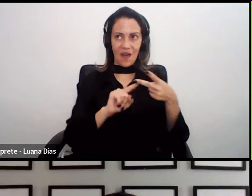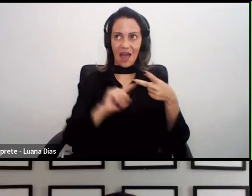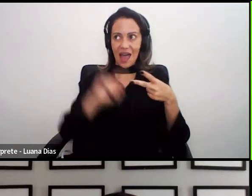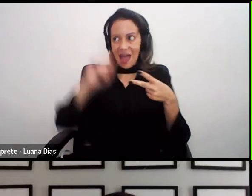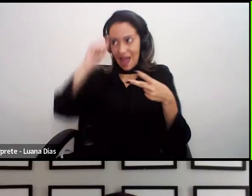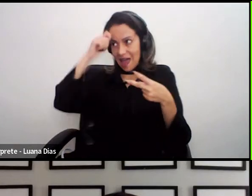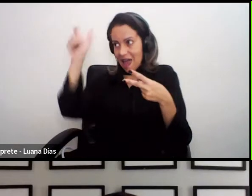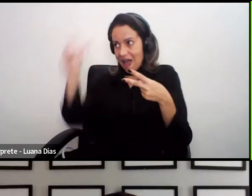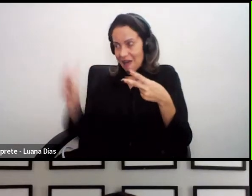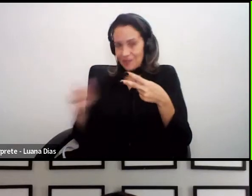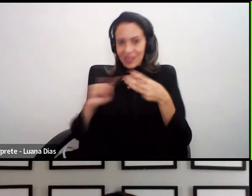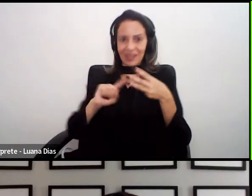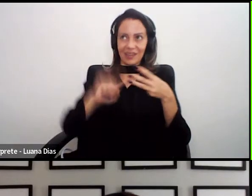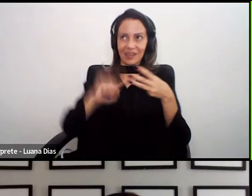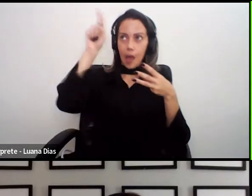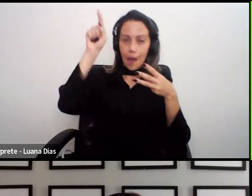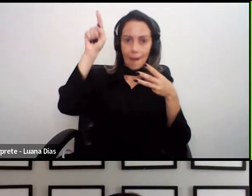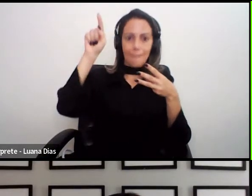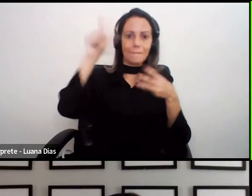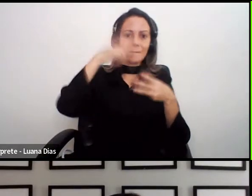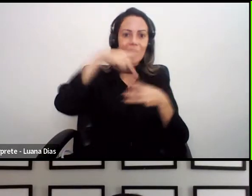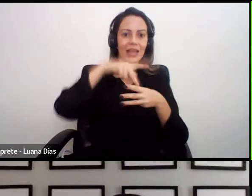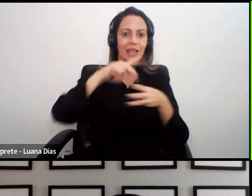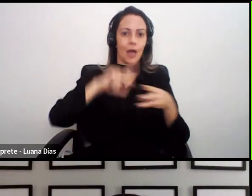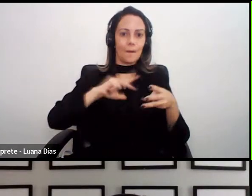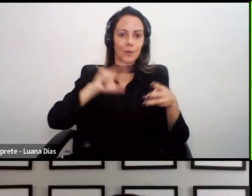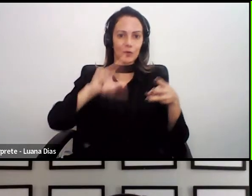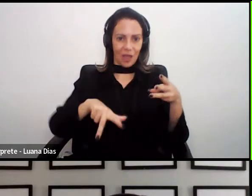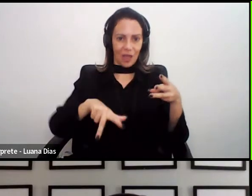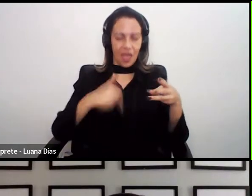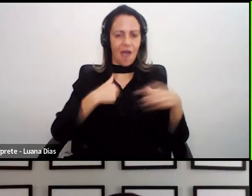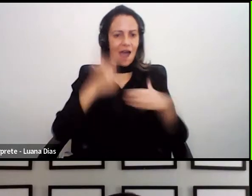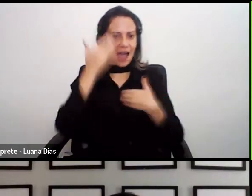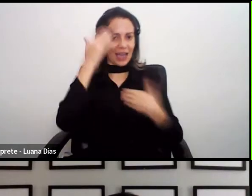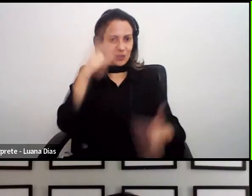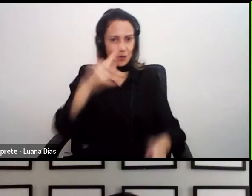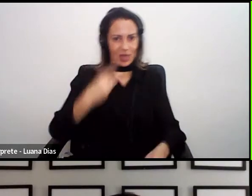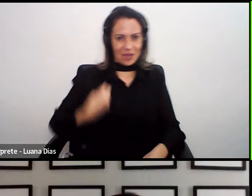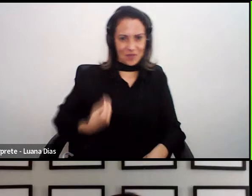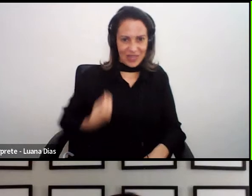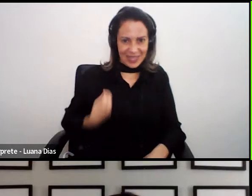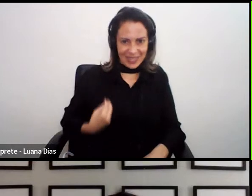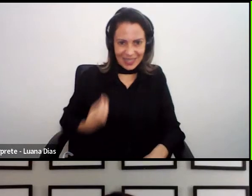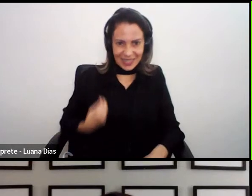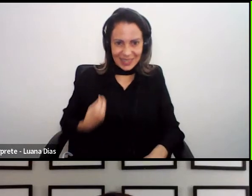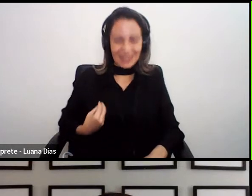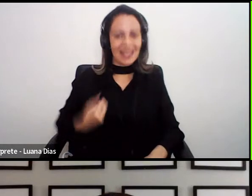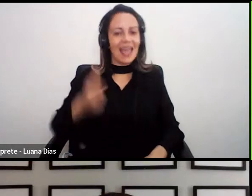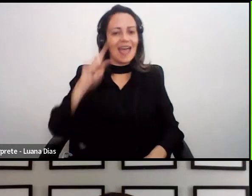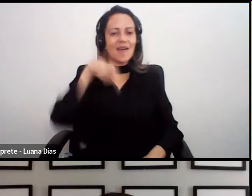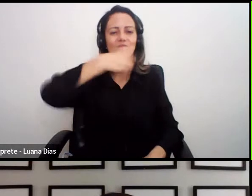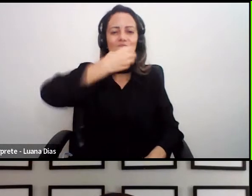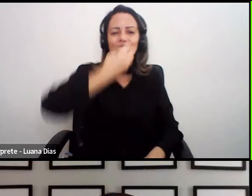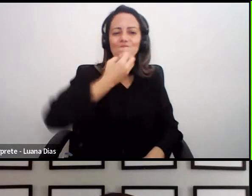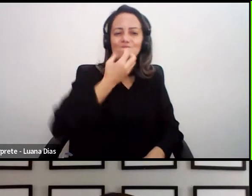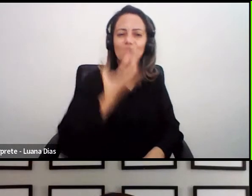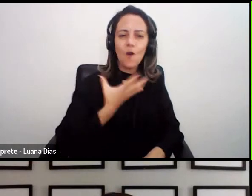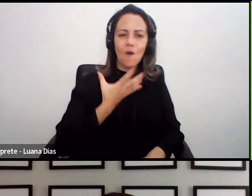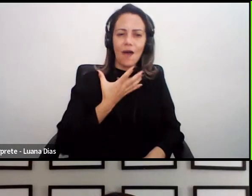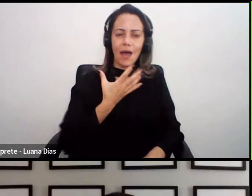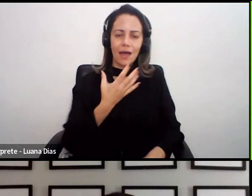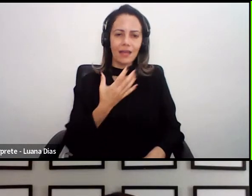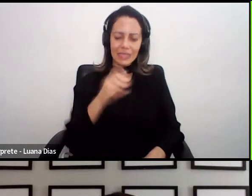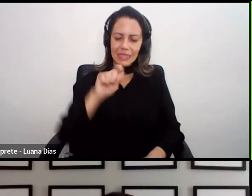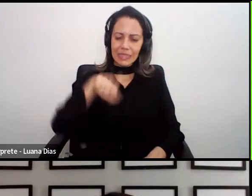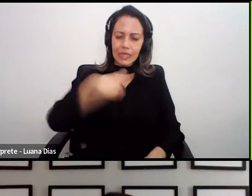agradeço muitíssimo a sua presença, inclusive é muito, muito bacana, é uma palavra que a gente usa aqui com